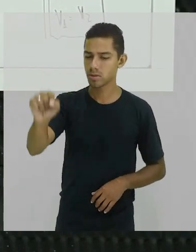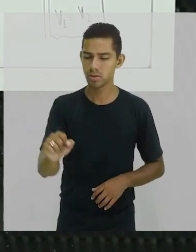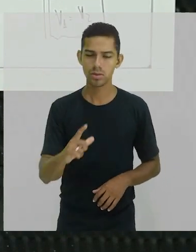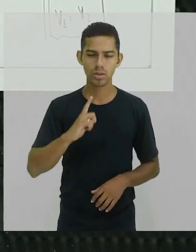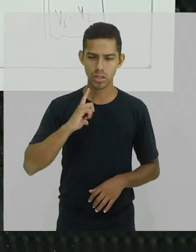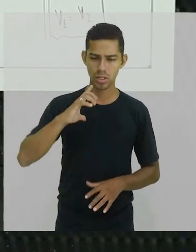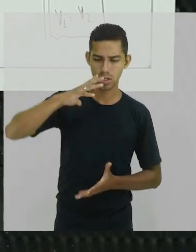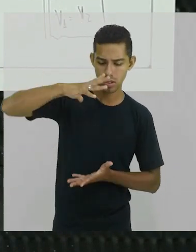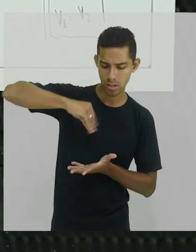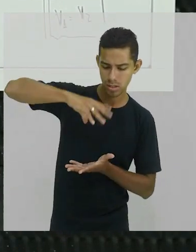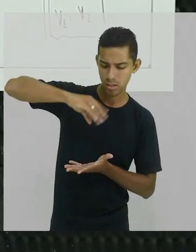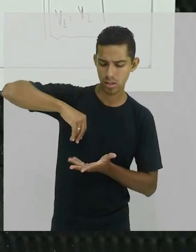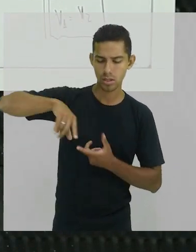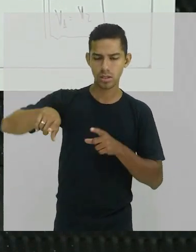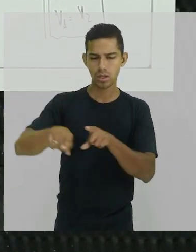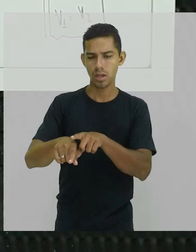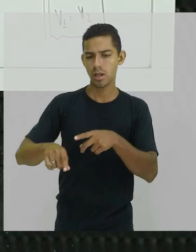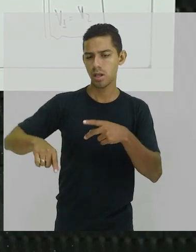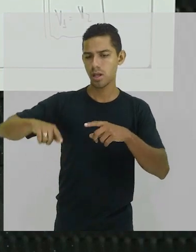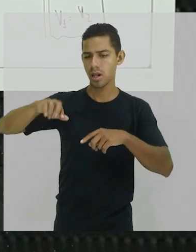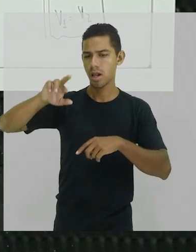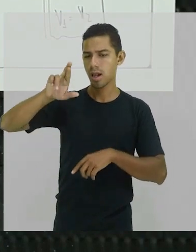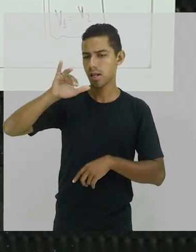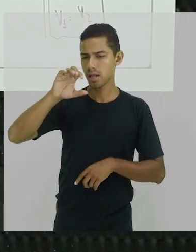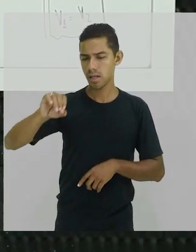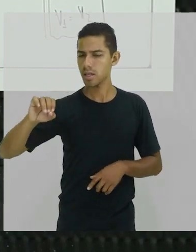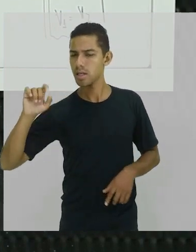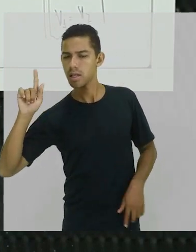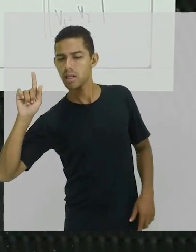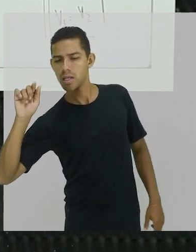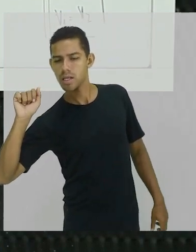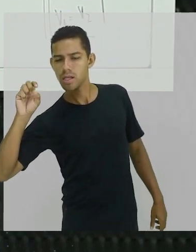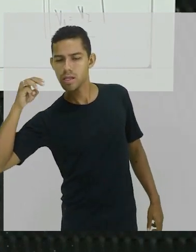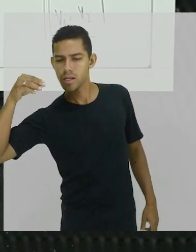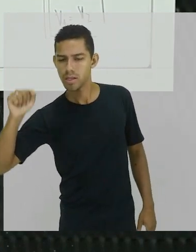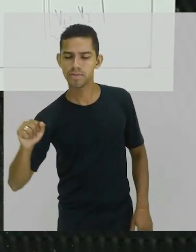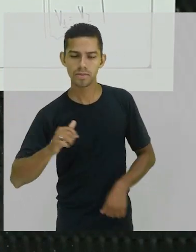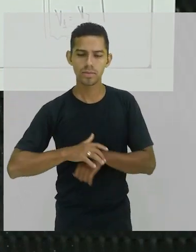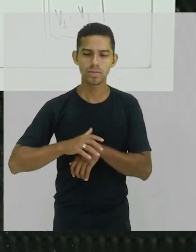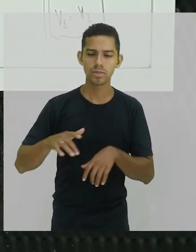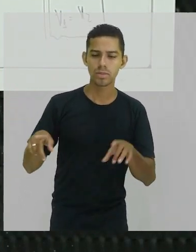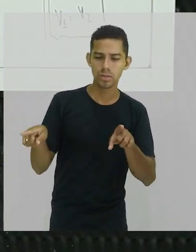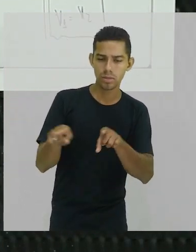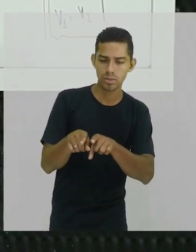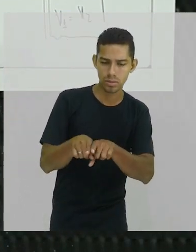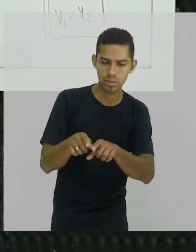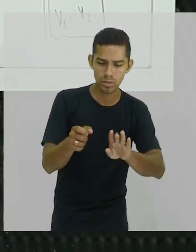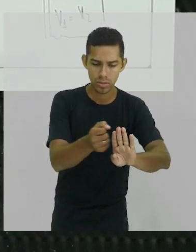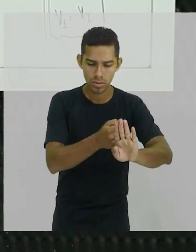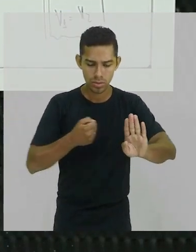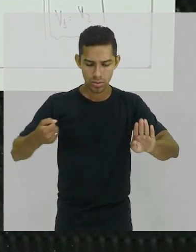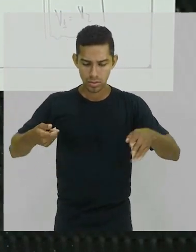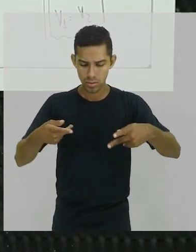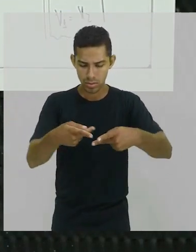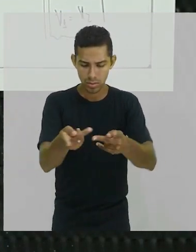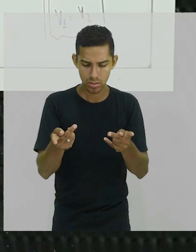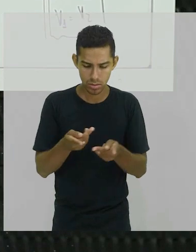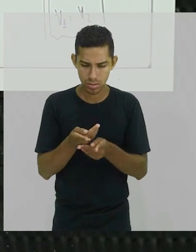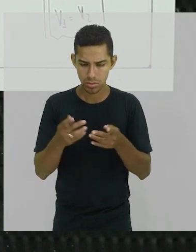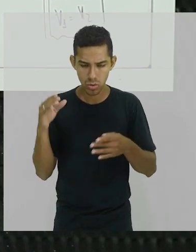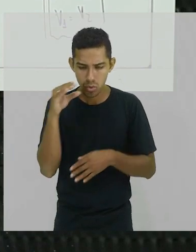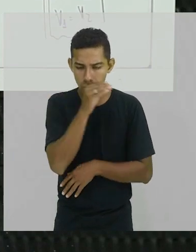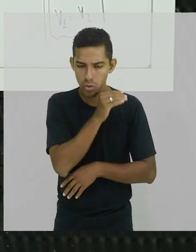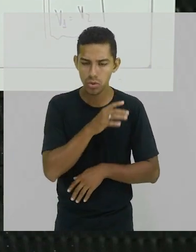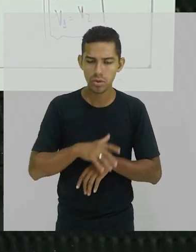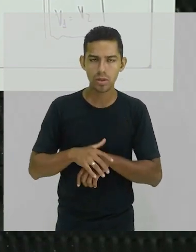gama, que tem ondas curtas, né, que tem ondas de rádio, né, que nós chamamos de micro-ondas, que tem o infravermelho, que tem o